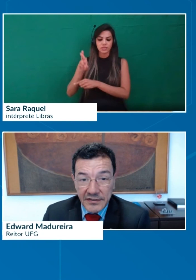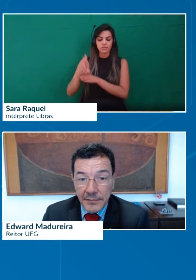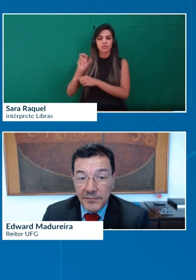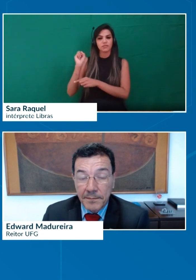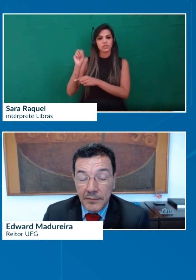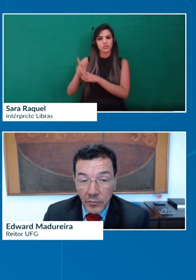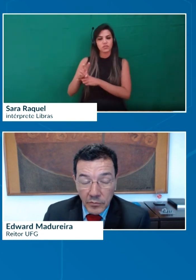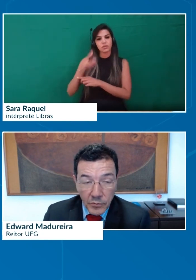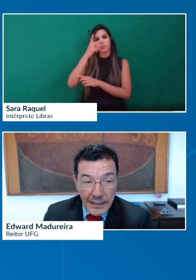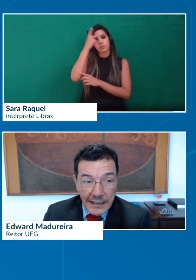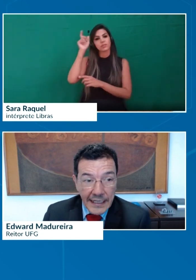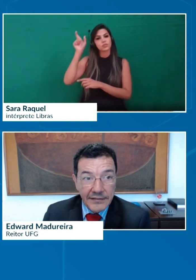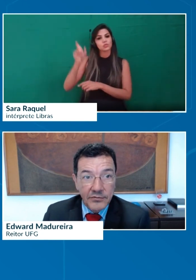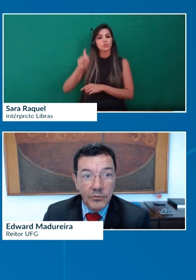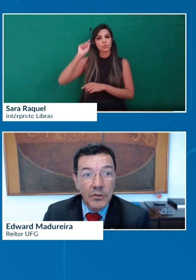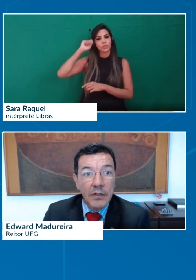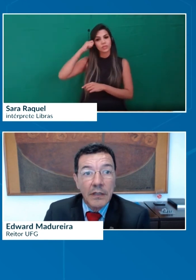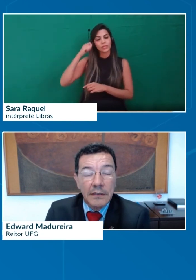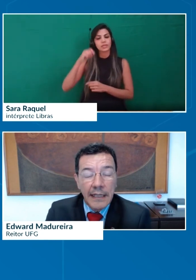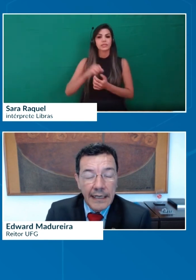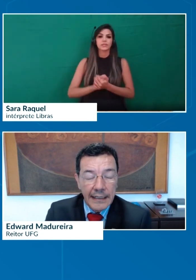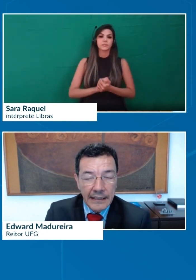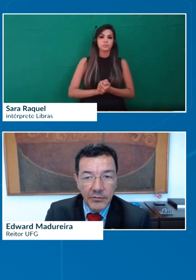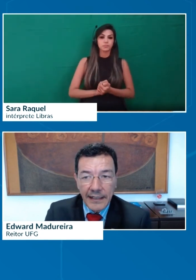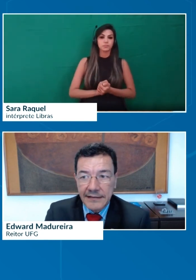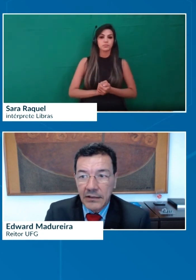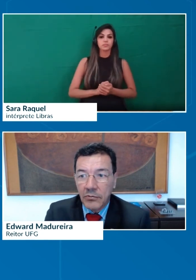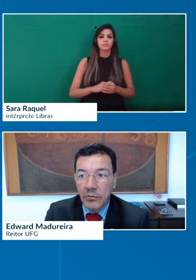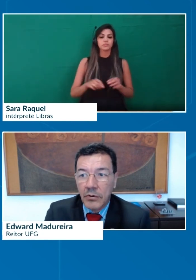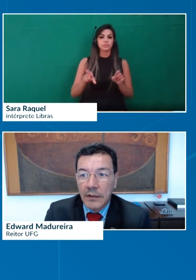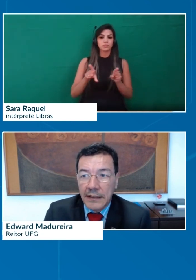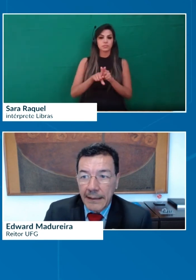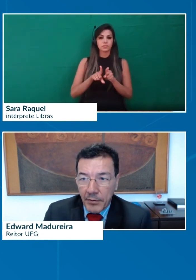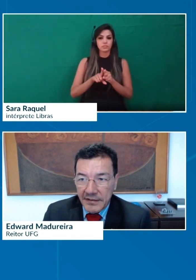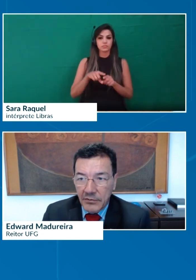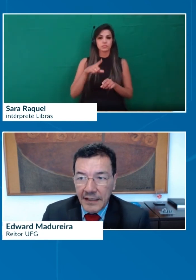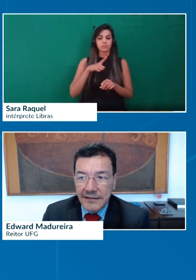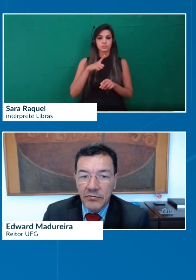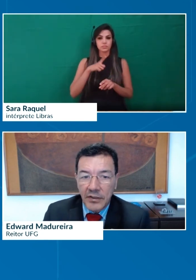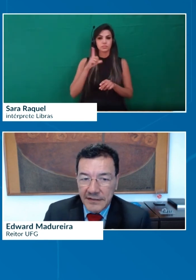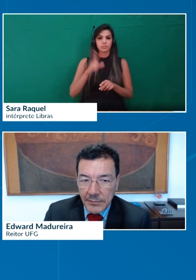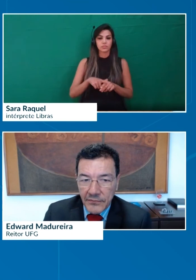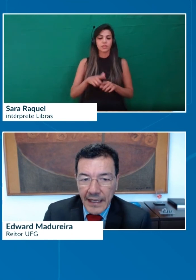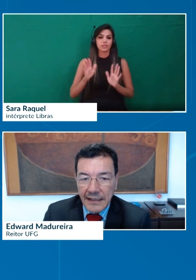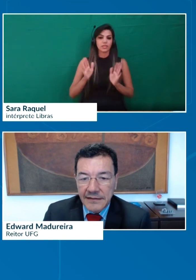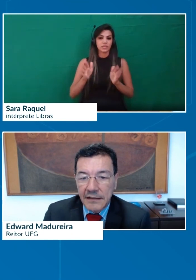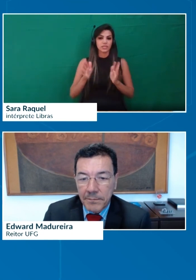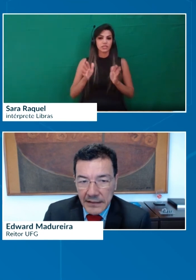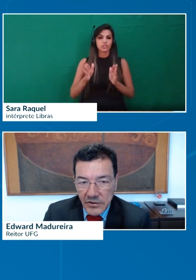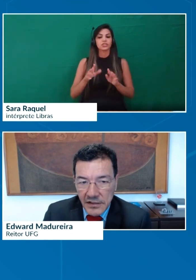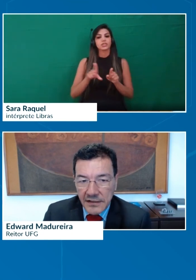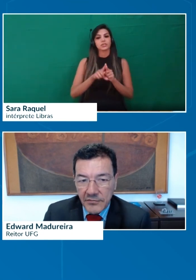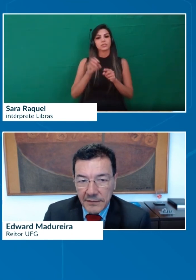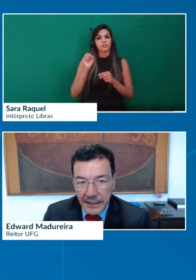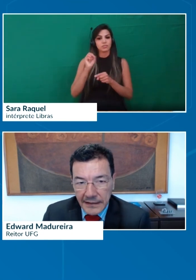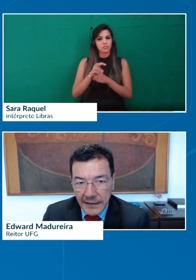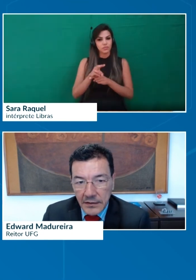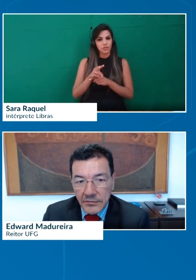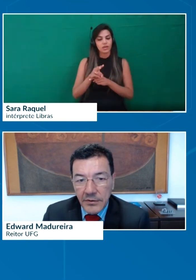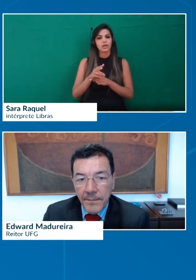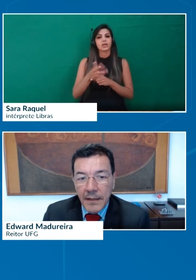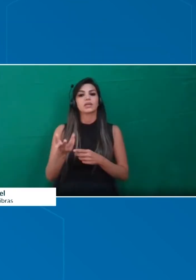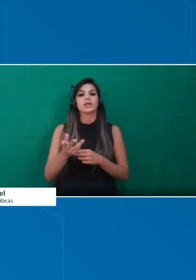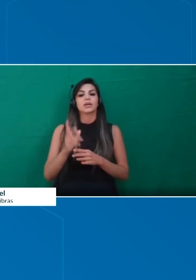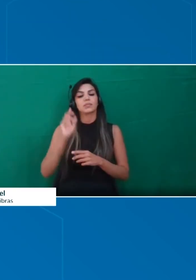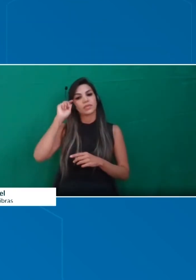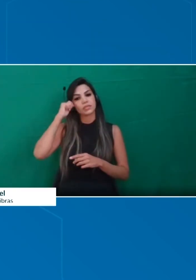UFG. Nós temos no ingresso da graduação e na pós-graduação, nós temos vagas tanto para indígenas quanto para